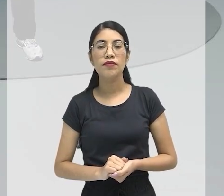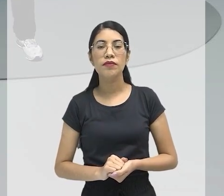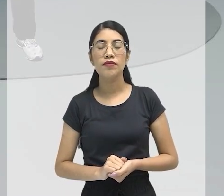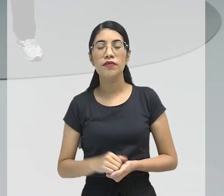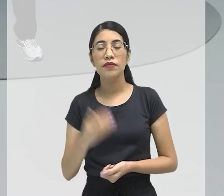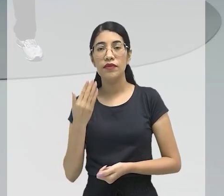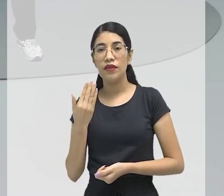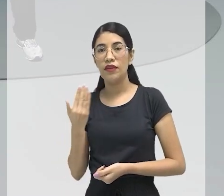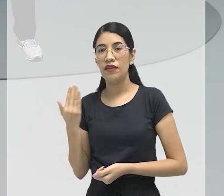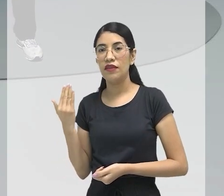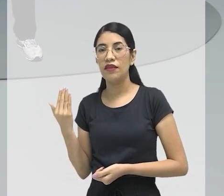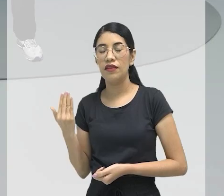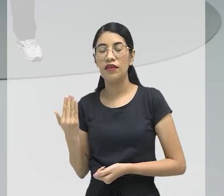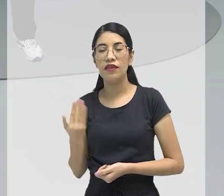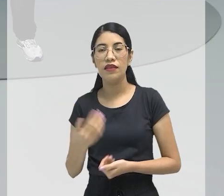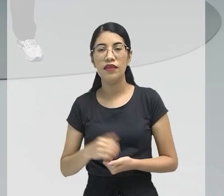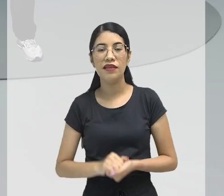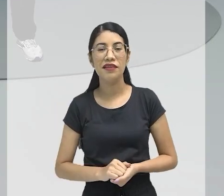Aí, ó.